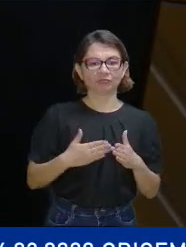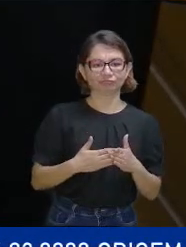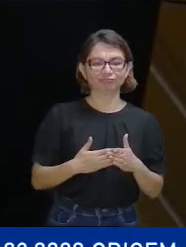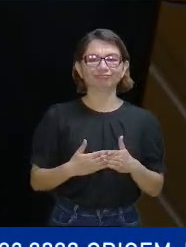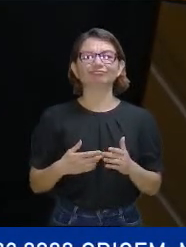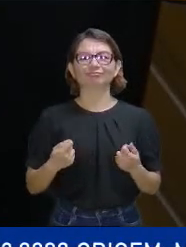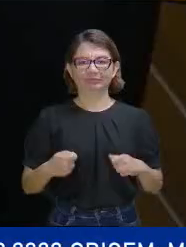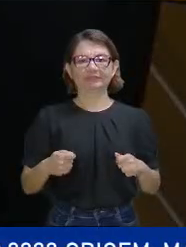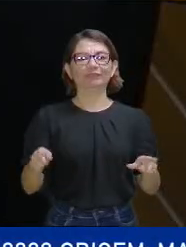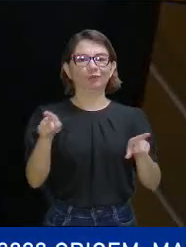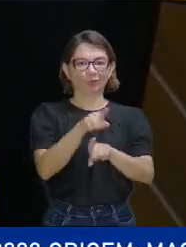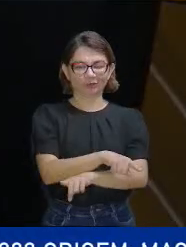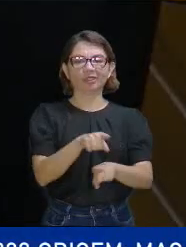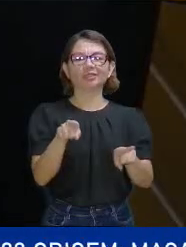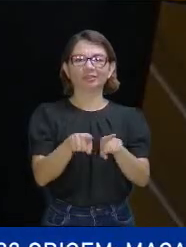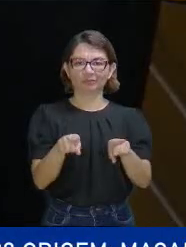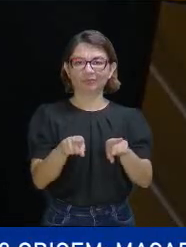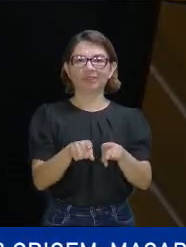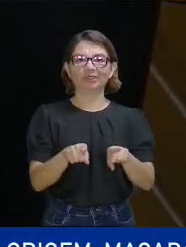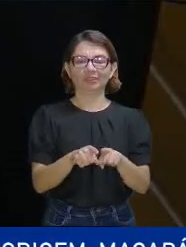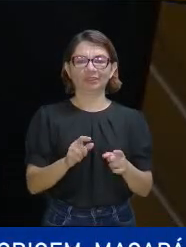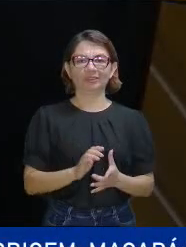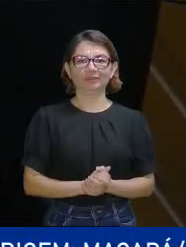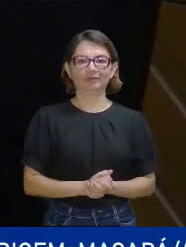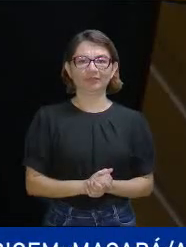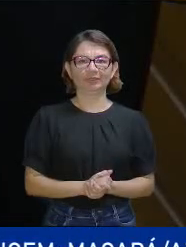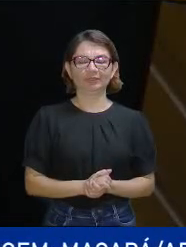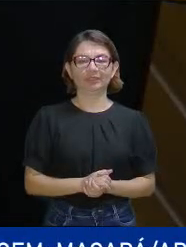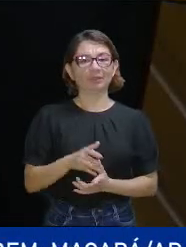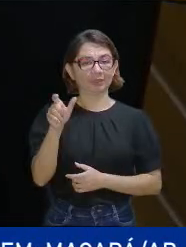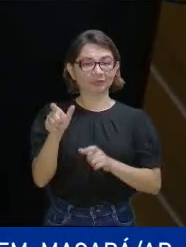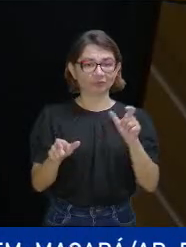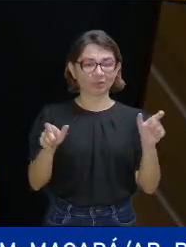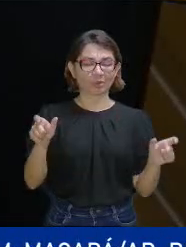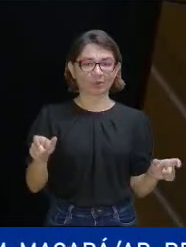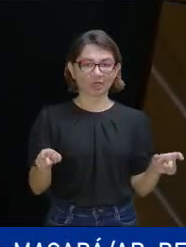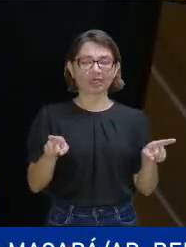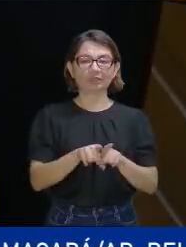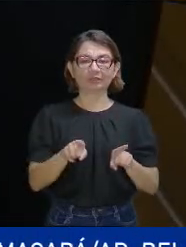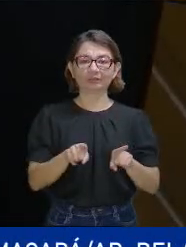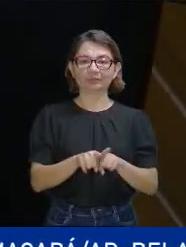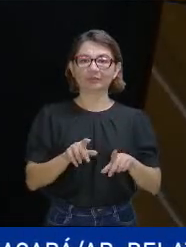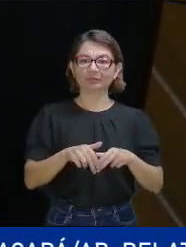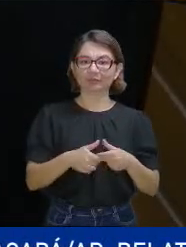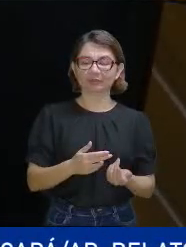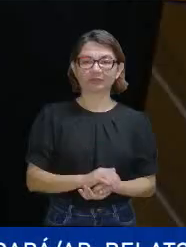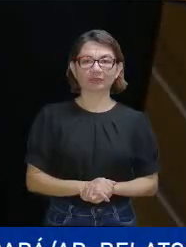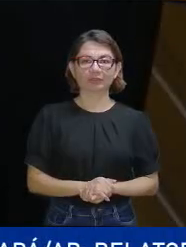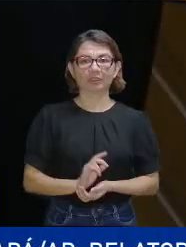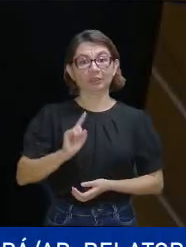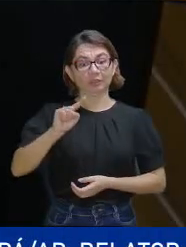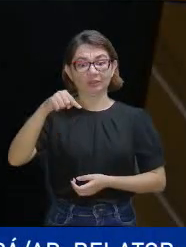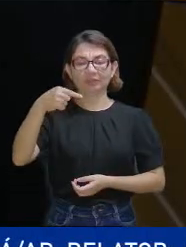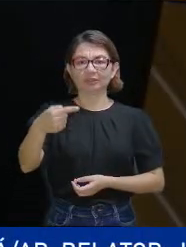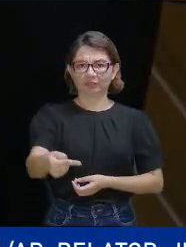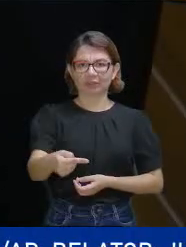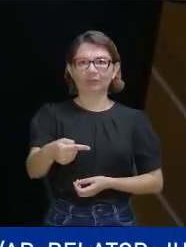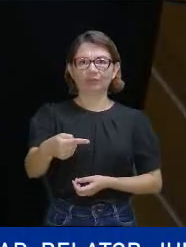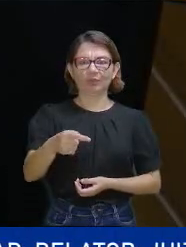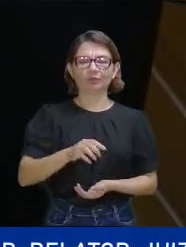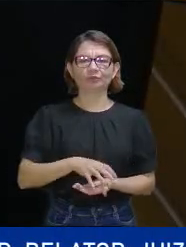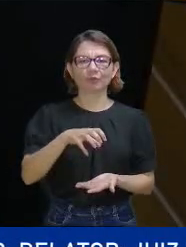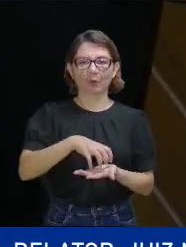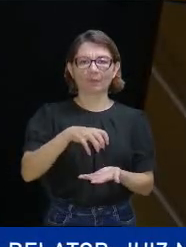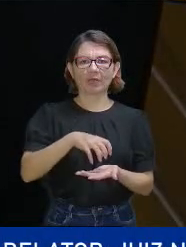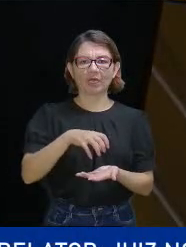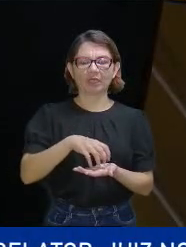exigiria o contraditório e a manifestação da autoridade impetrada, razão pela qual se optou por postergar a apreciação do mérito para o